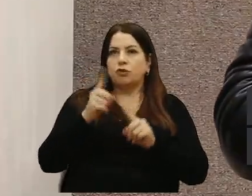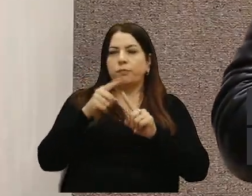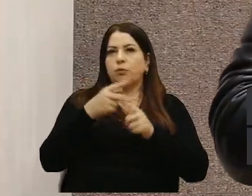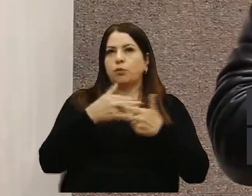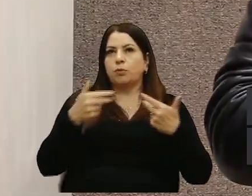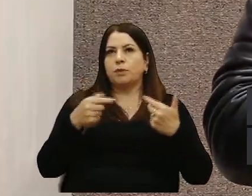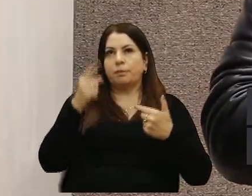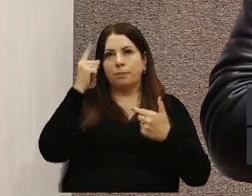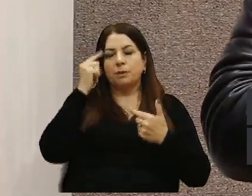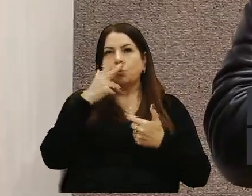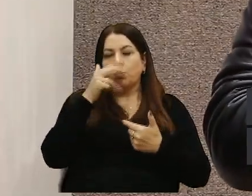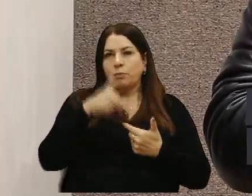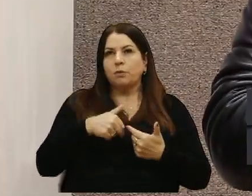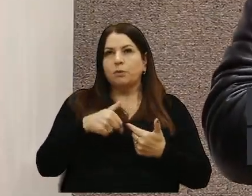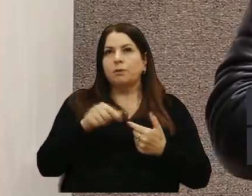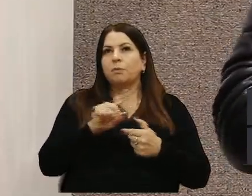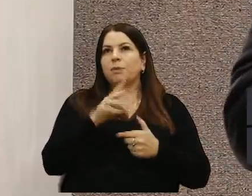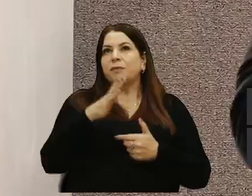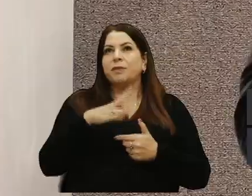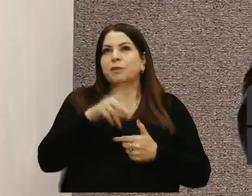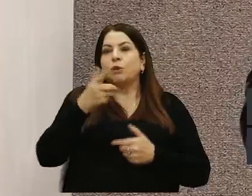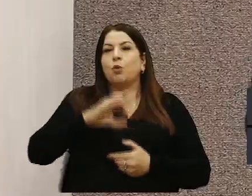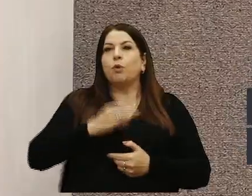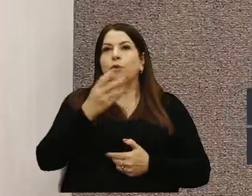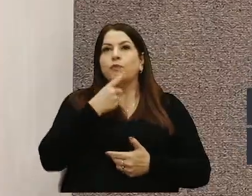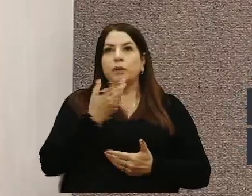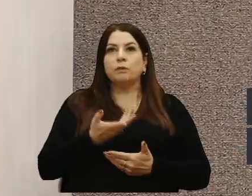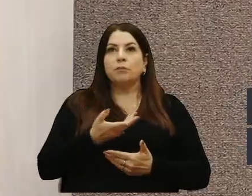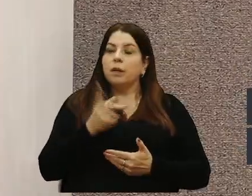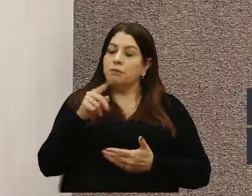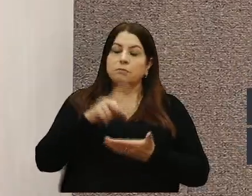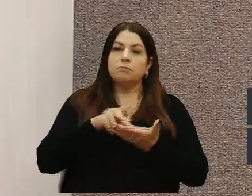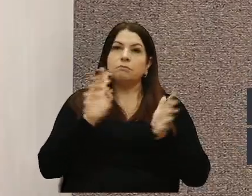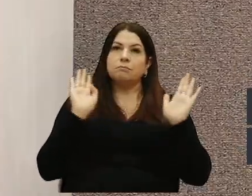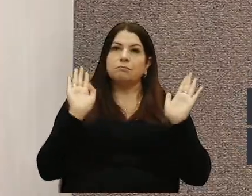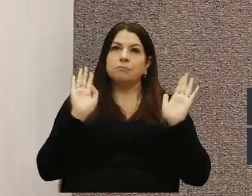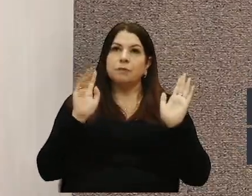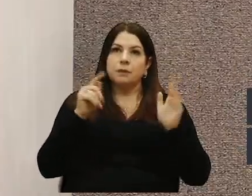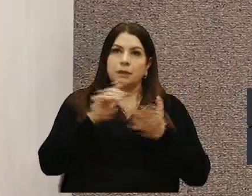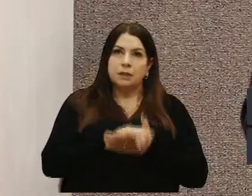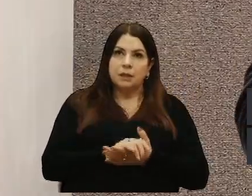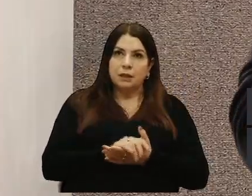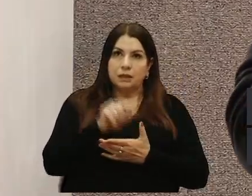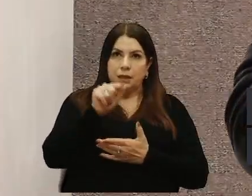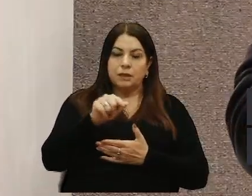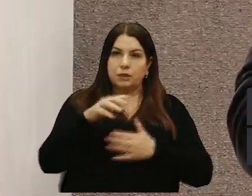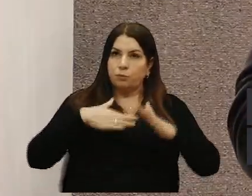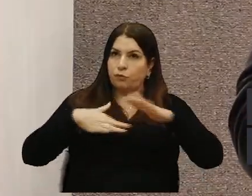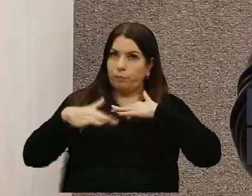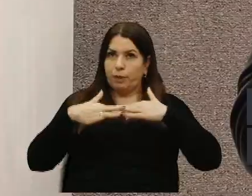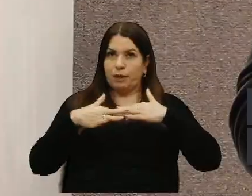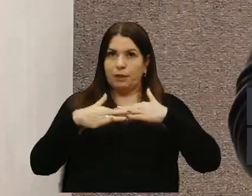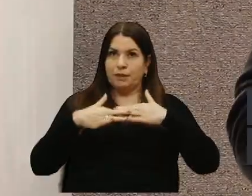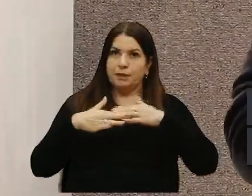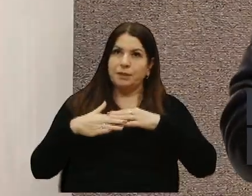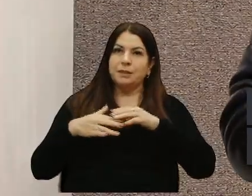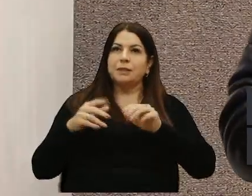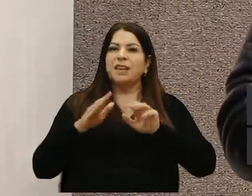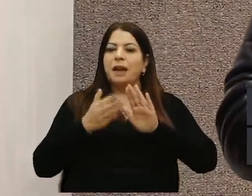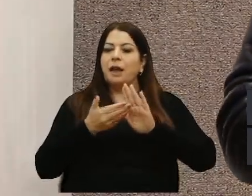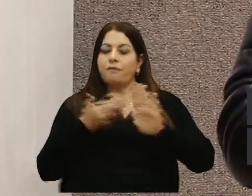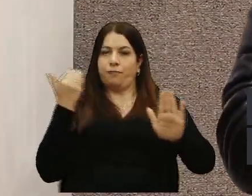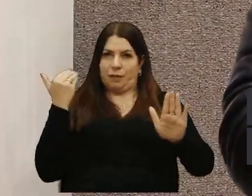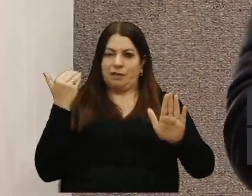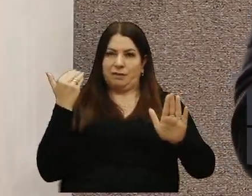gente que pensa exatamente como eu, mas muitas vezes não tem coragem de falar. Essa é a verdade. Essa é a verdade. Esses movimentos sectários têm